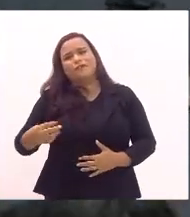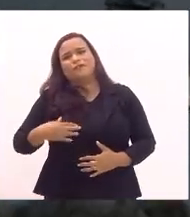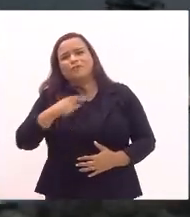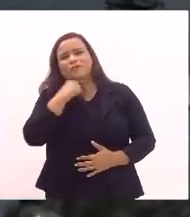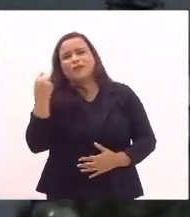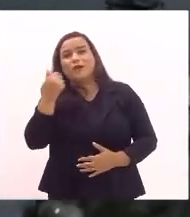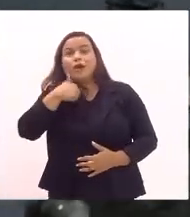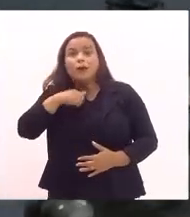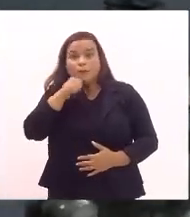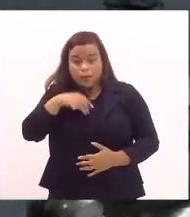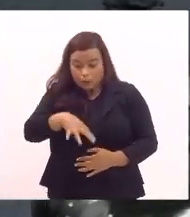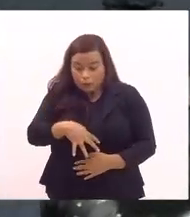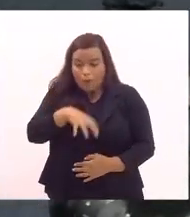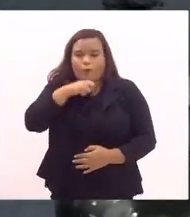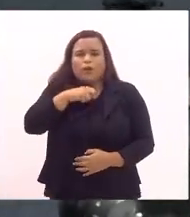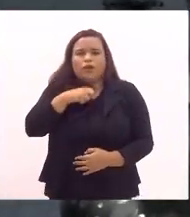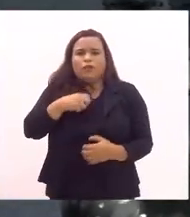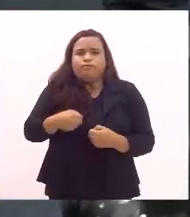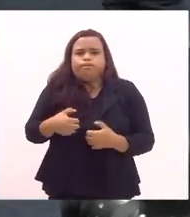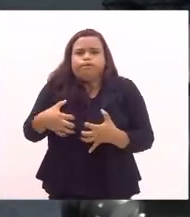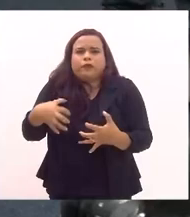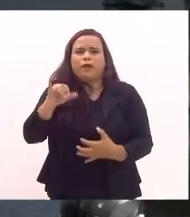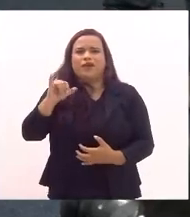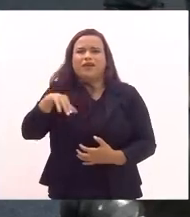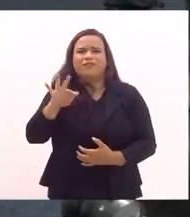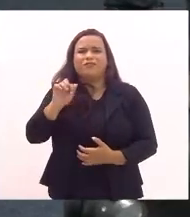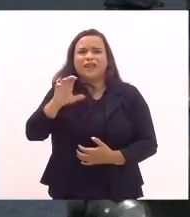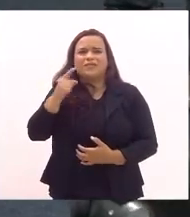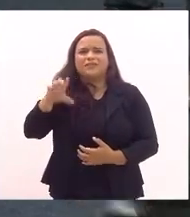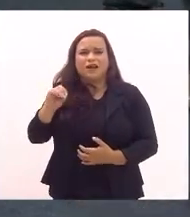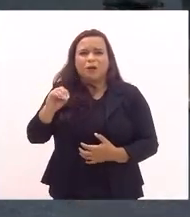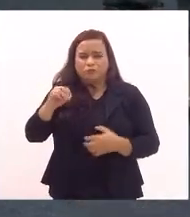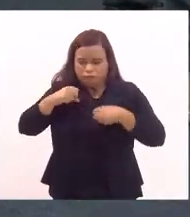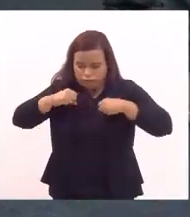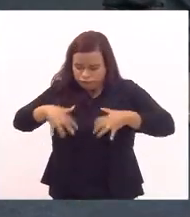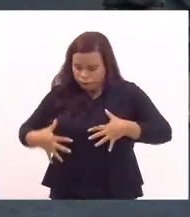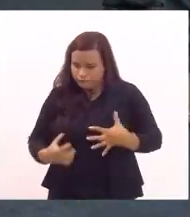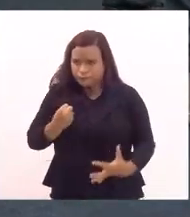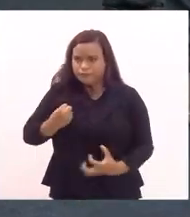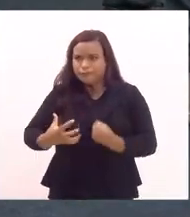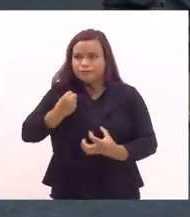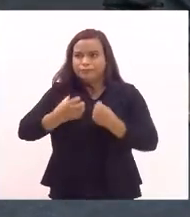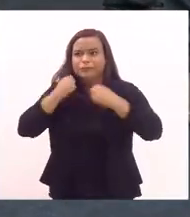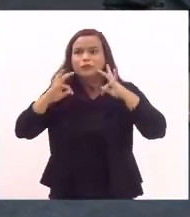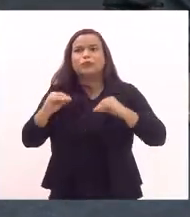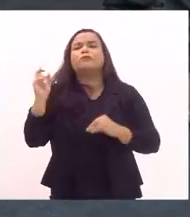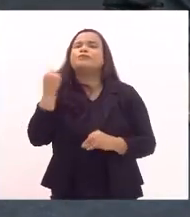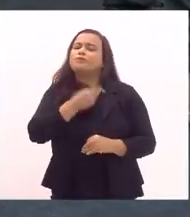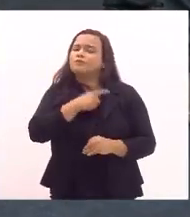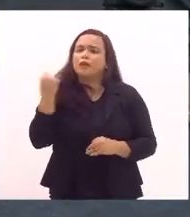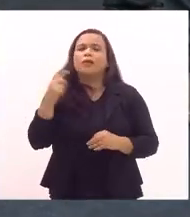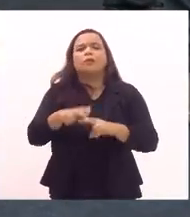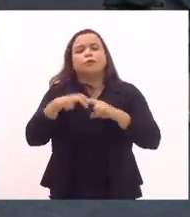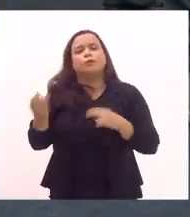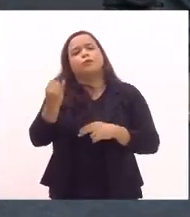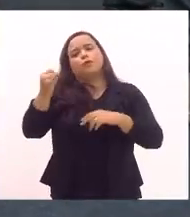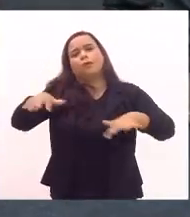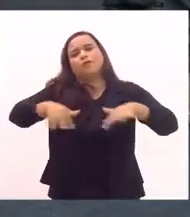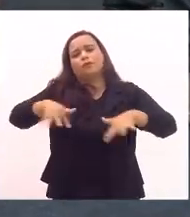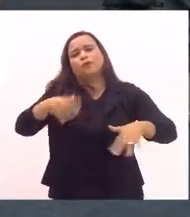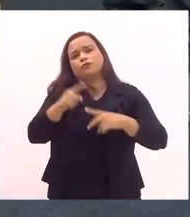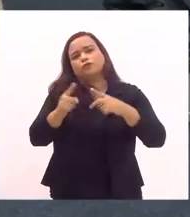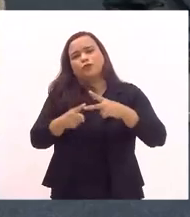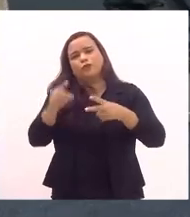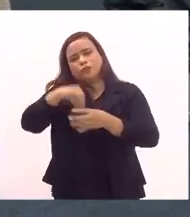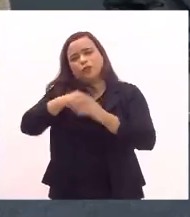por isso que é importante esses dois movimentos que estão sendo feito aqui dentro da casa então queria